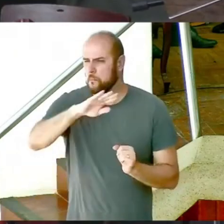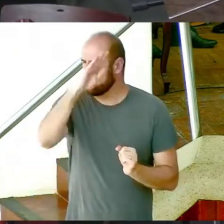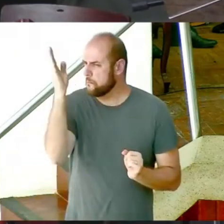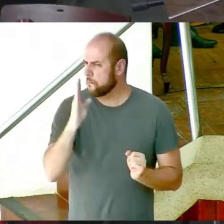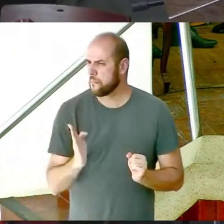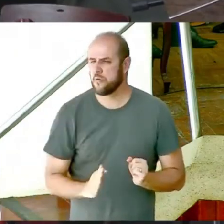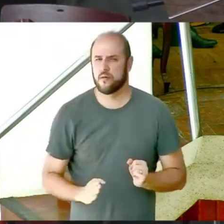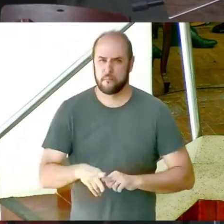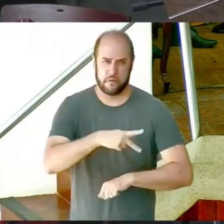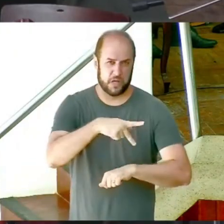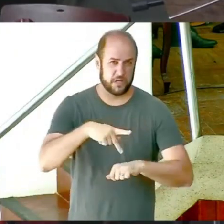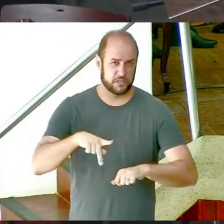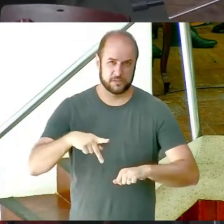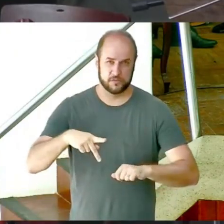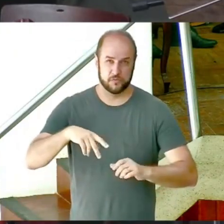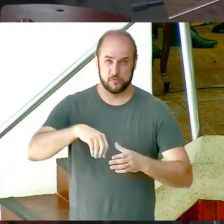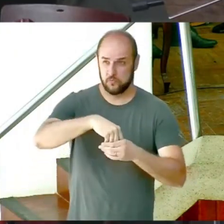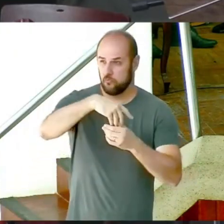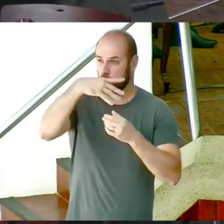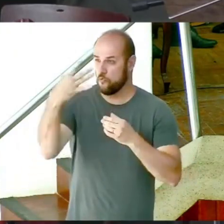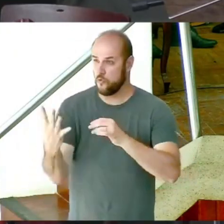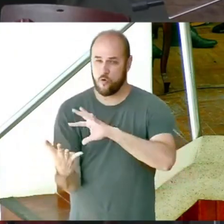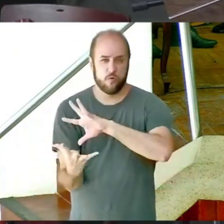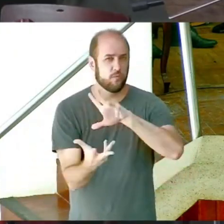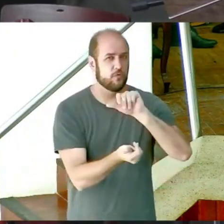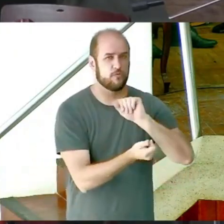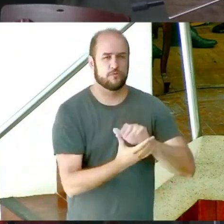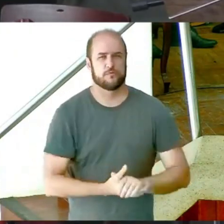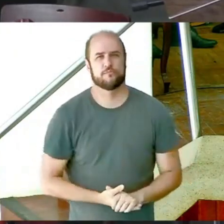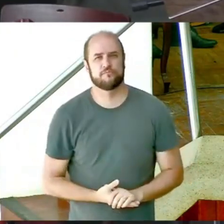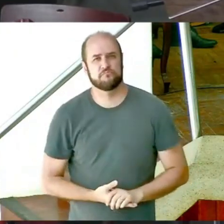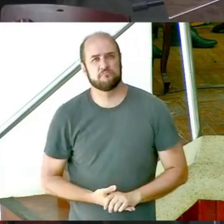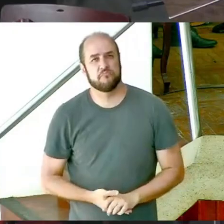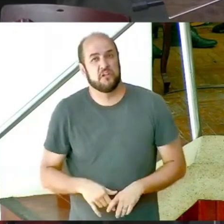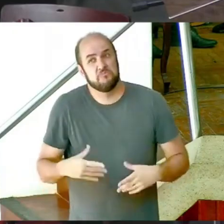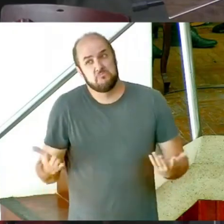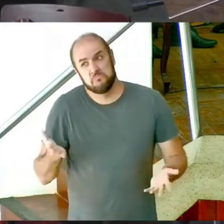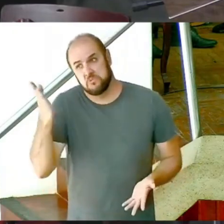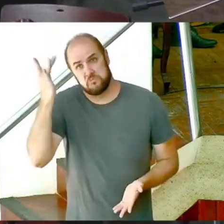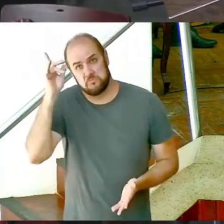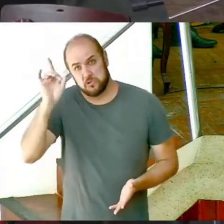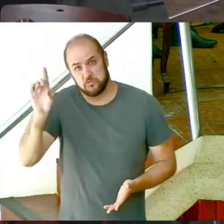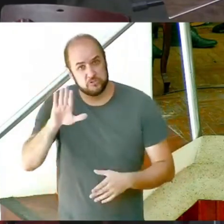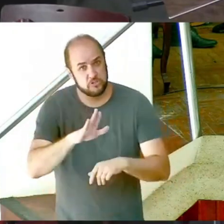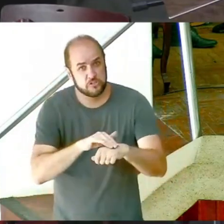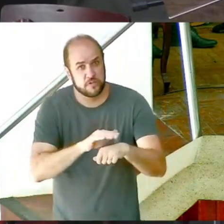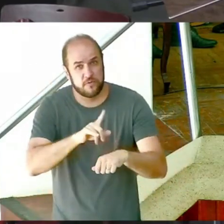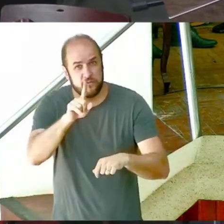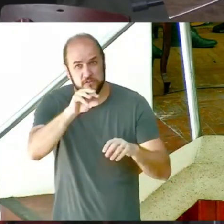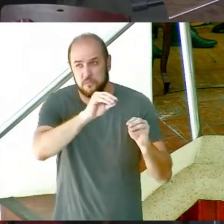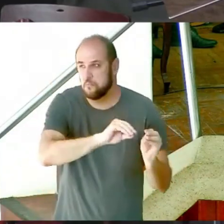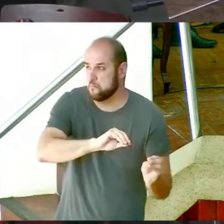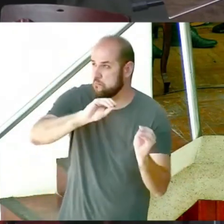nacionais e internacionais. Talvez Deus não te chamou para ir lá para o